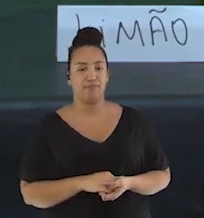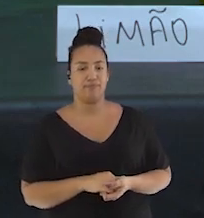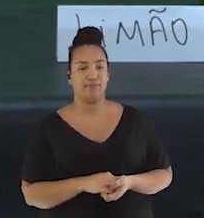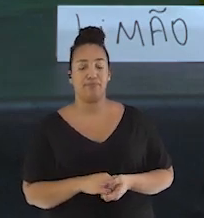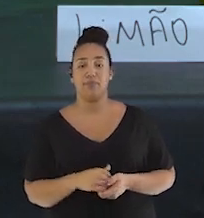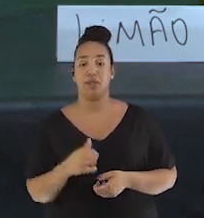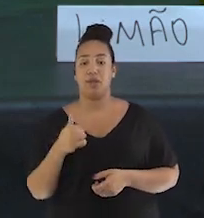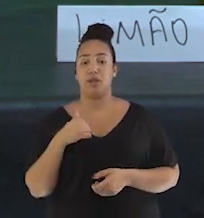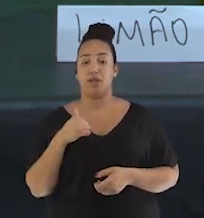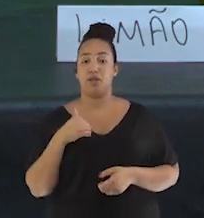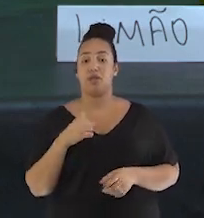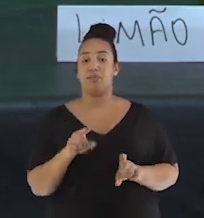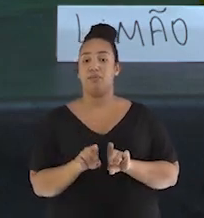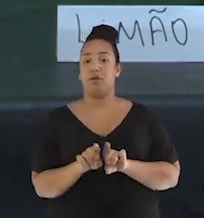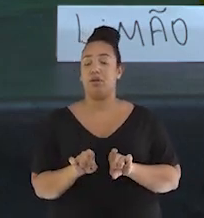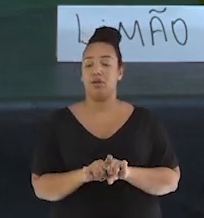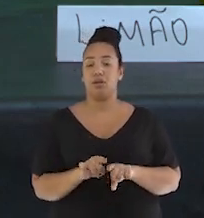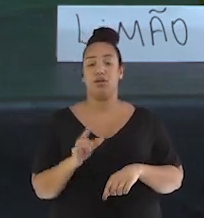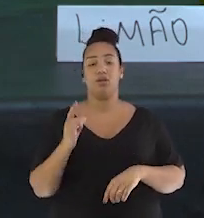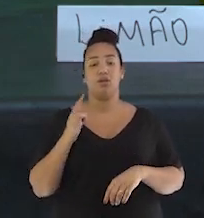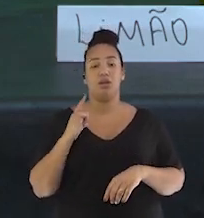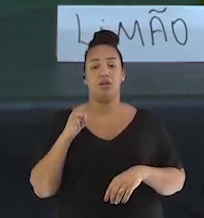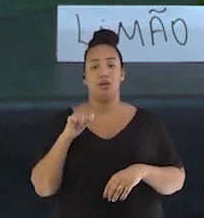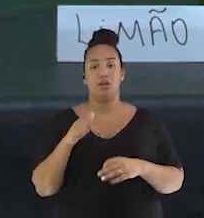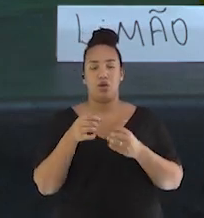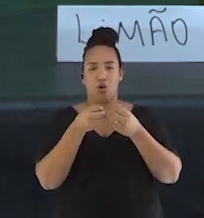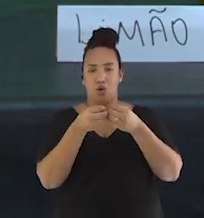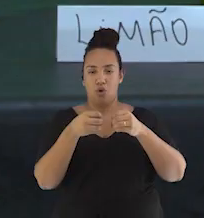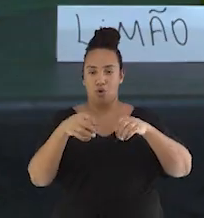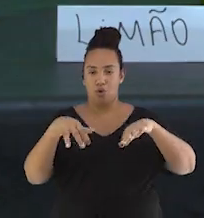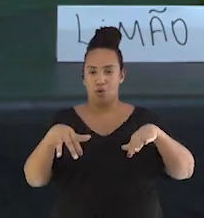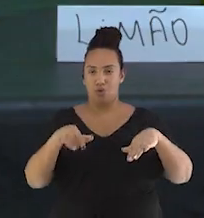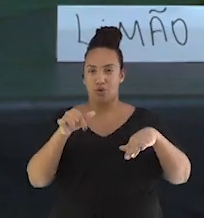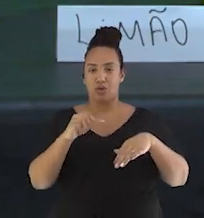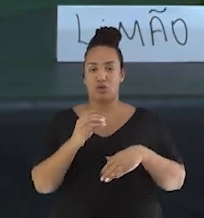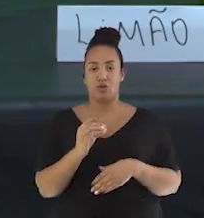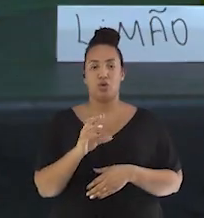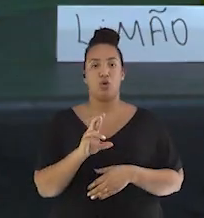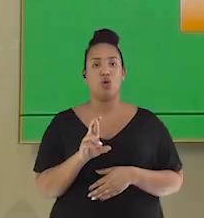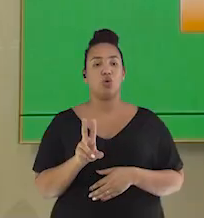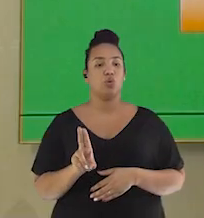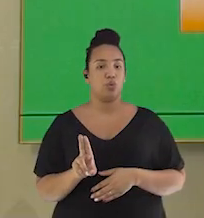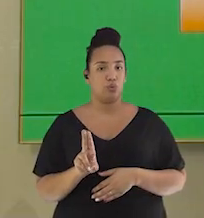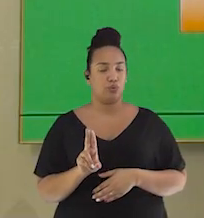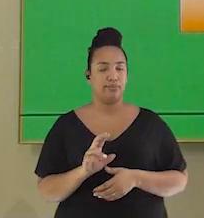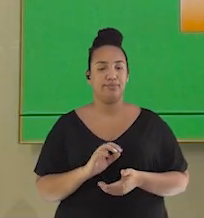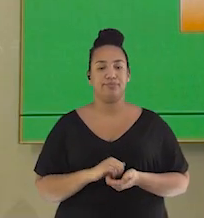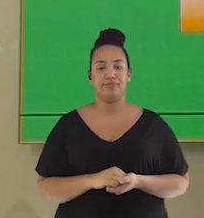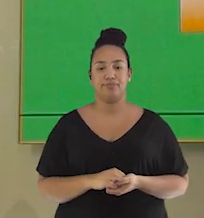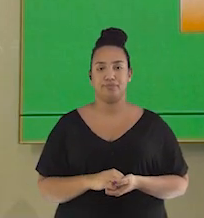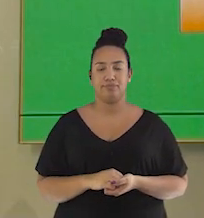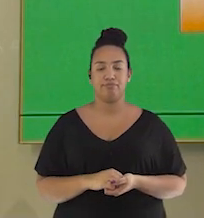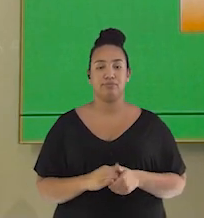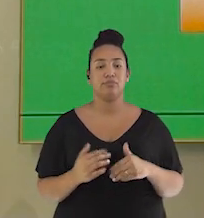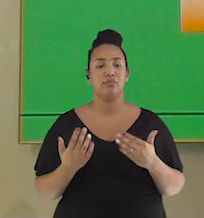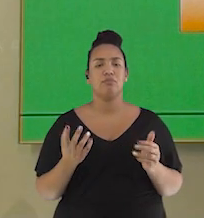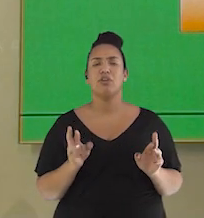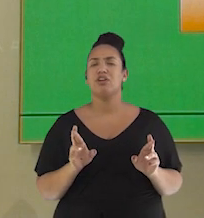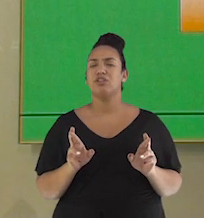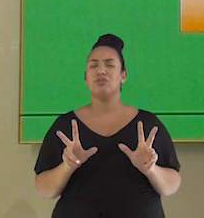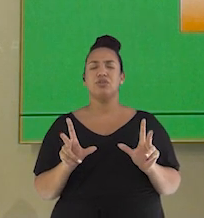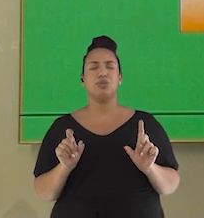já tenho um ovo com a clara e a gema bem mole, cru. E qual é a diferença? O